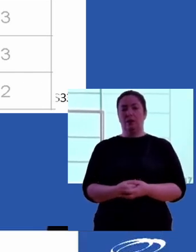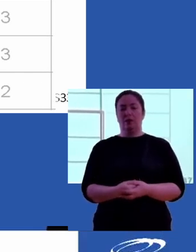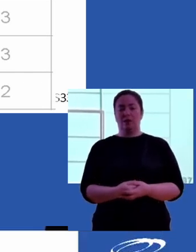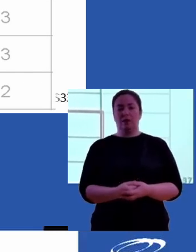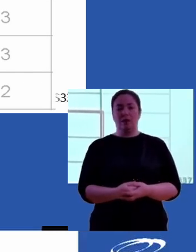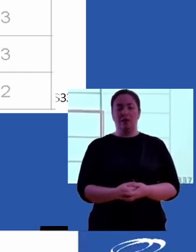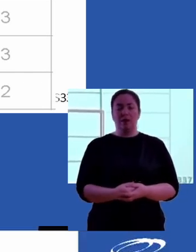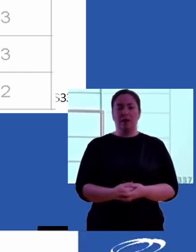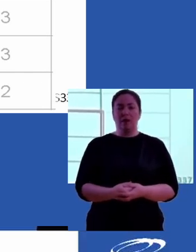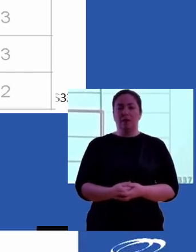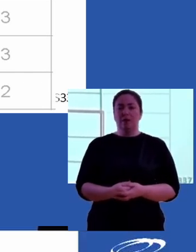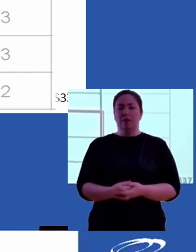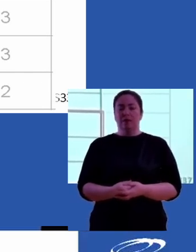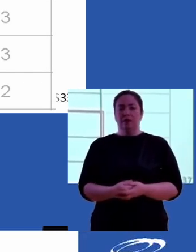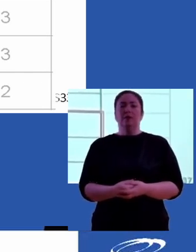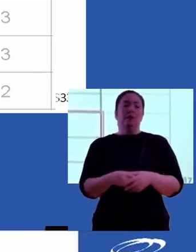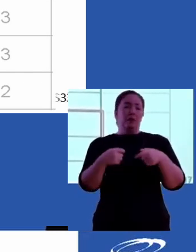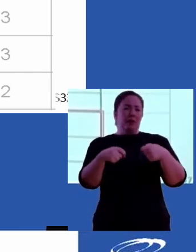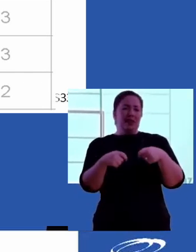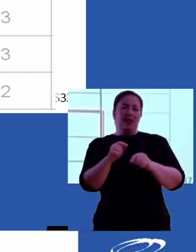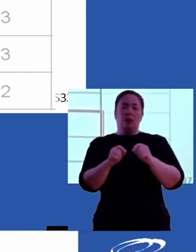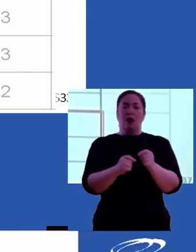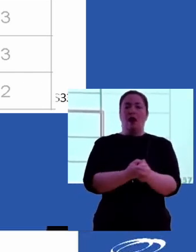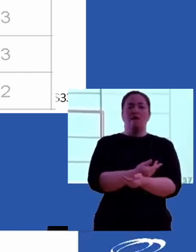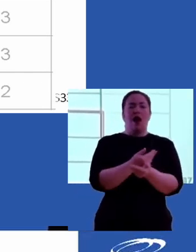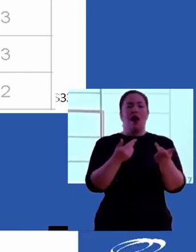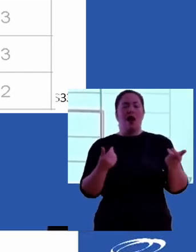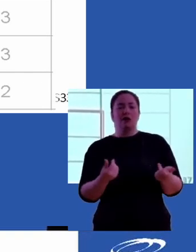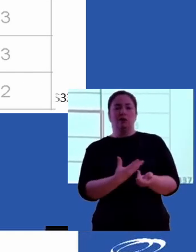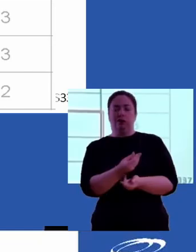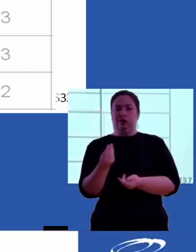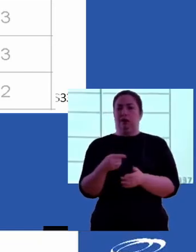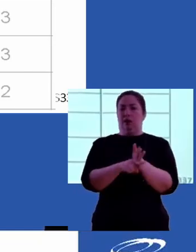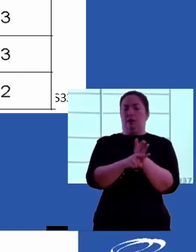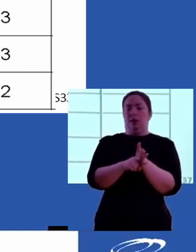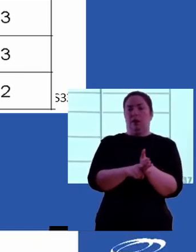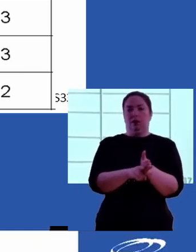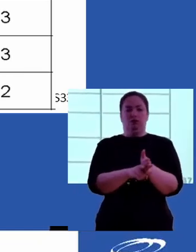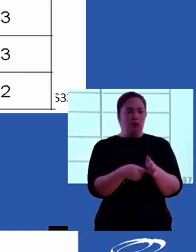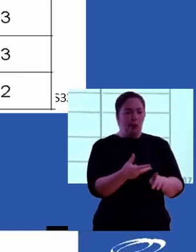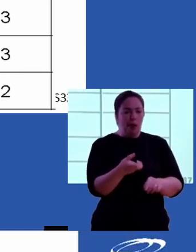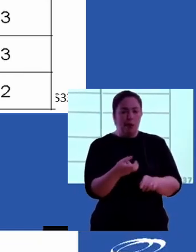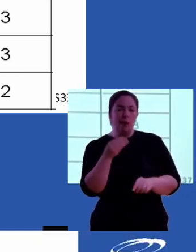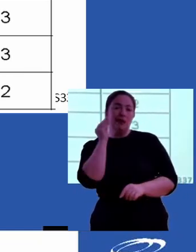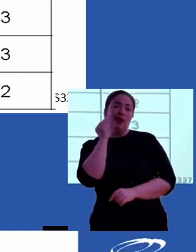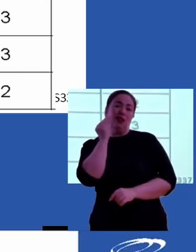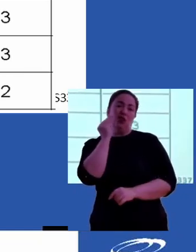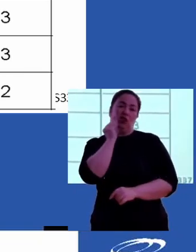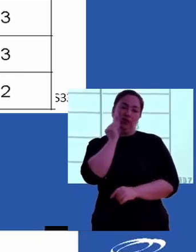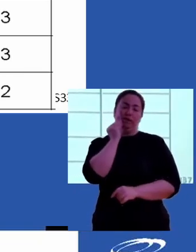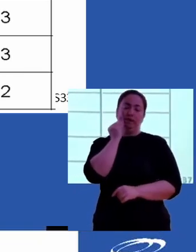positiva dentre as diversas que devem ser colhidas para o diagnóstico desse tipo de infecção. Então, cada um desses critérios